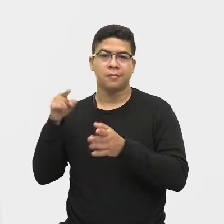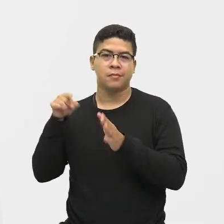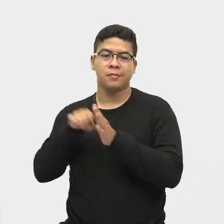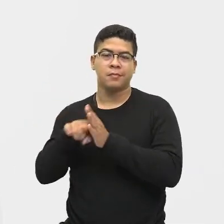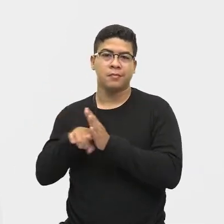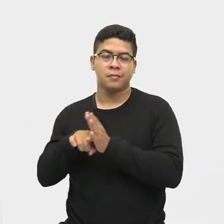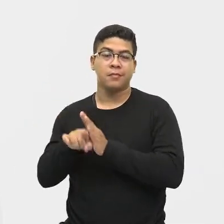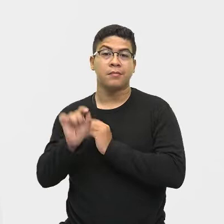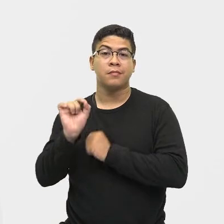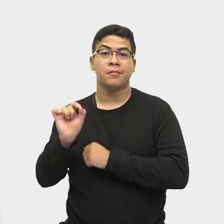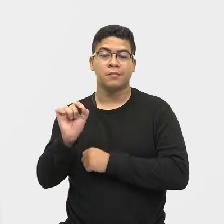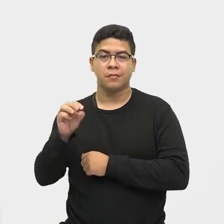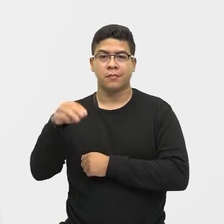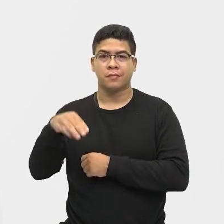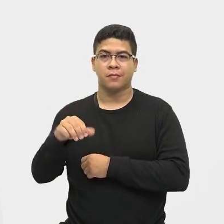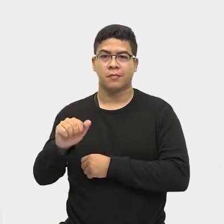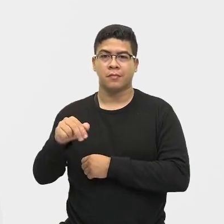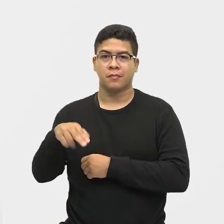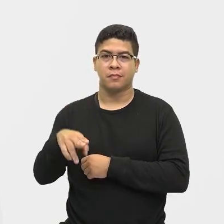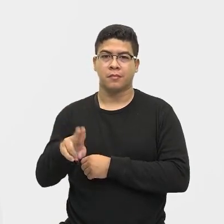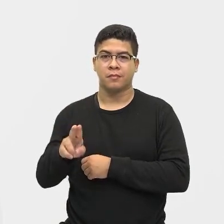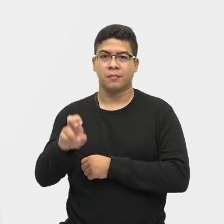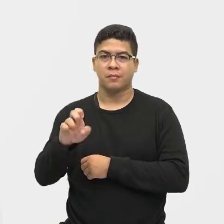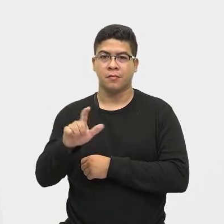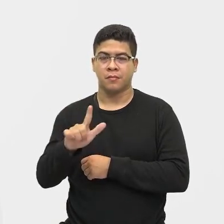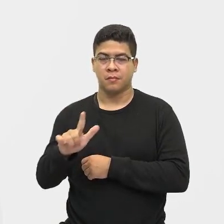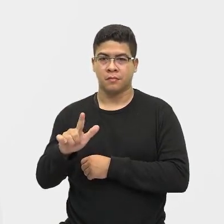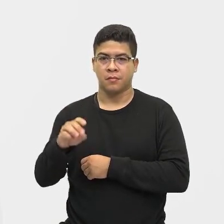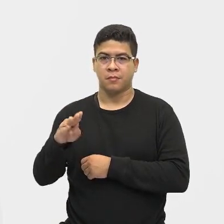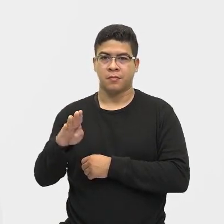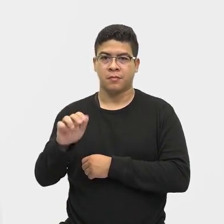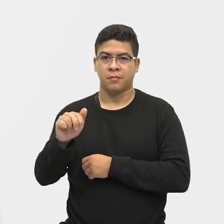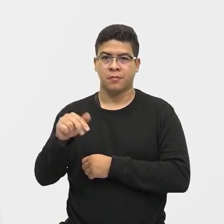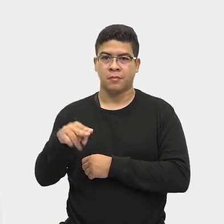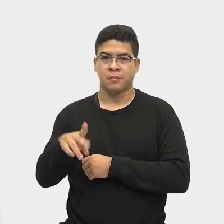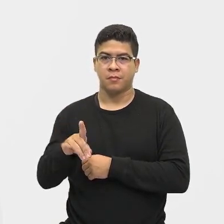Manuel Bandeira. E o detalhamento: